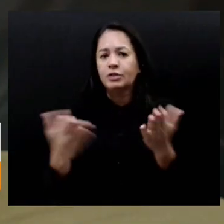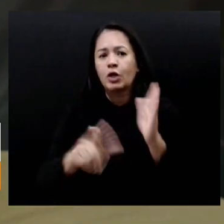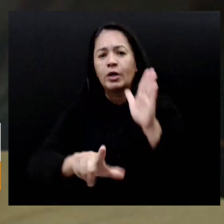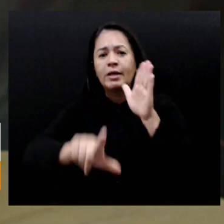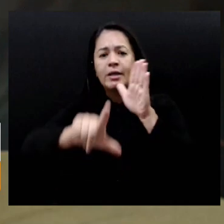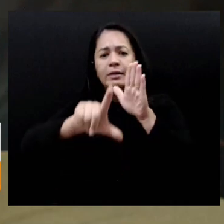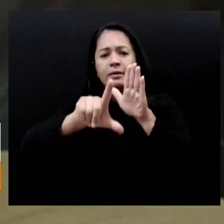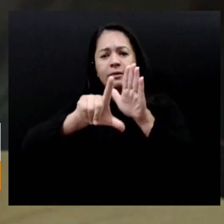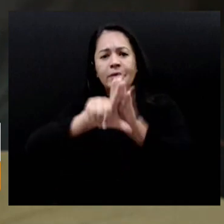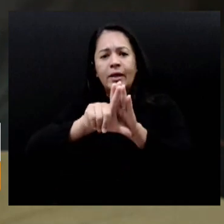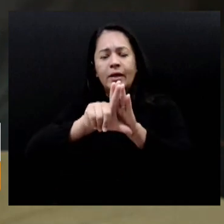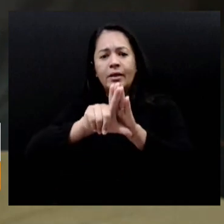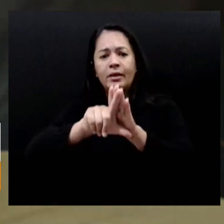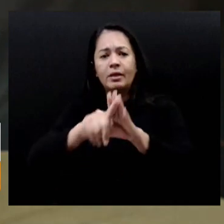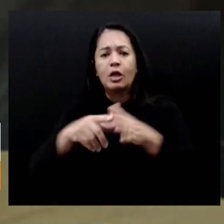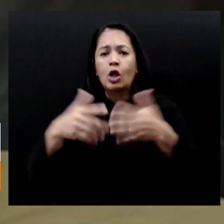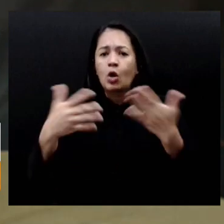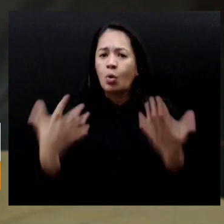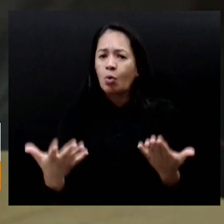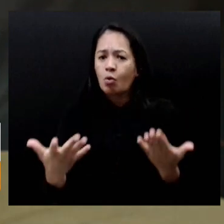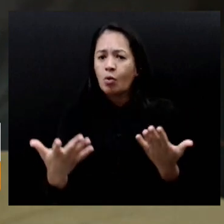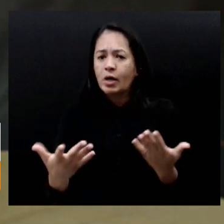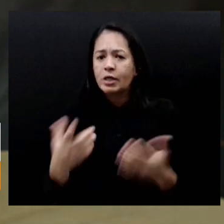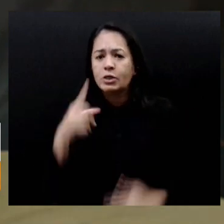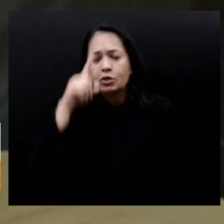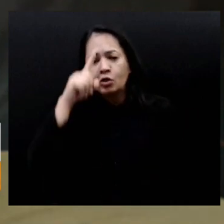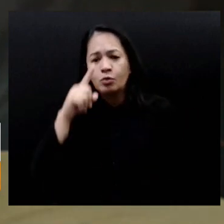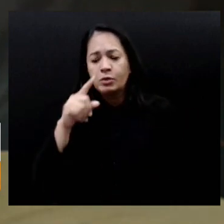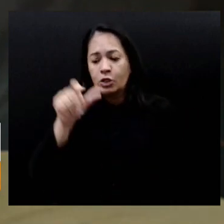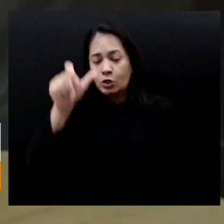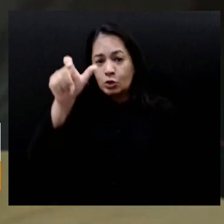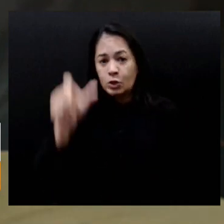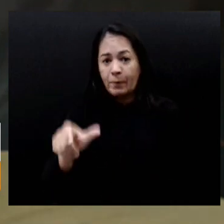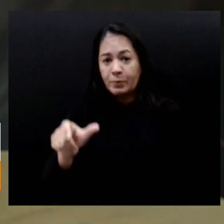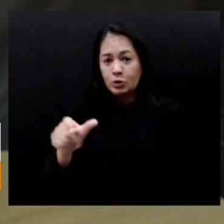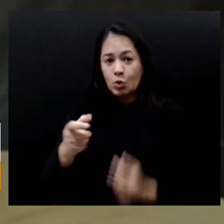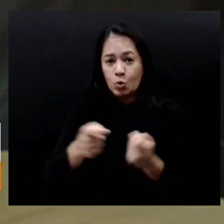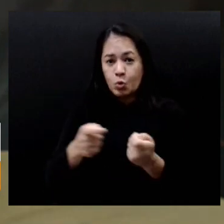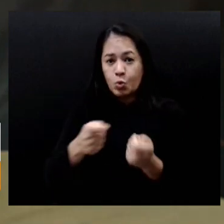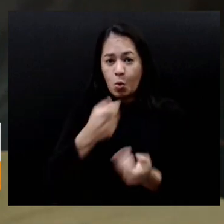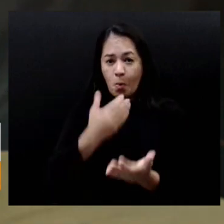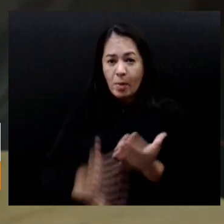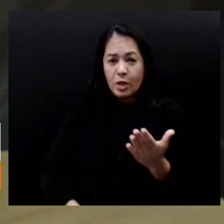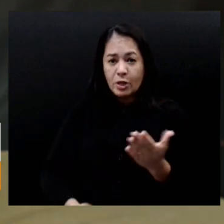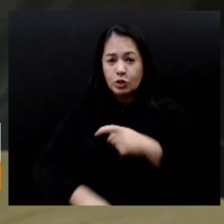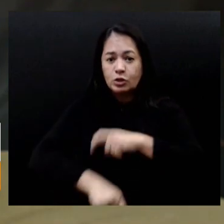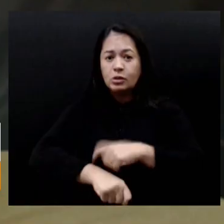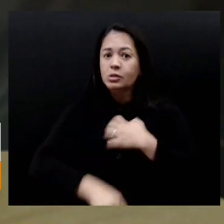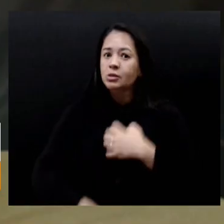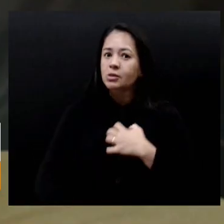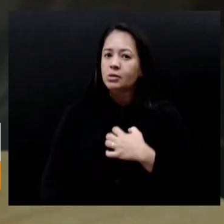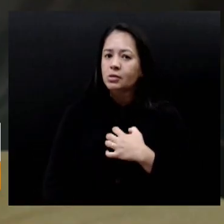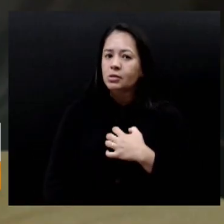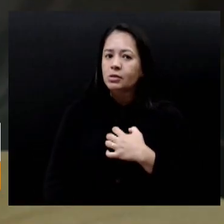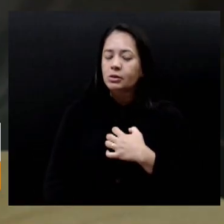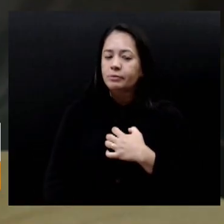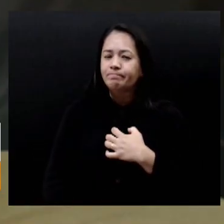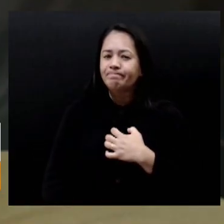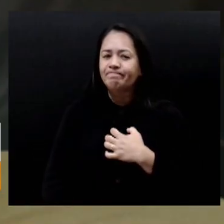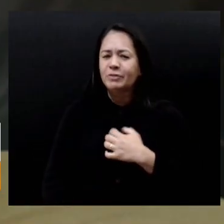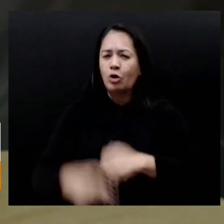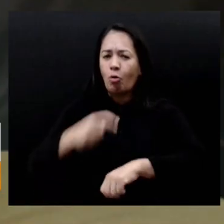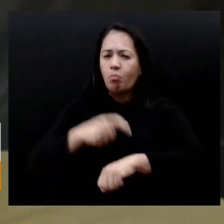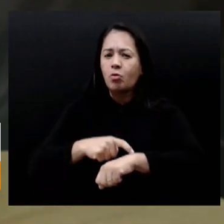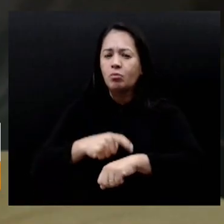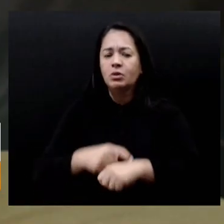os riscos quando alguém perde o controle da raiva e está nesse momento que